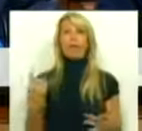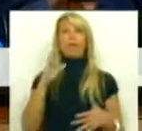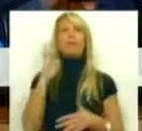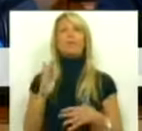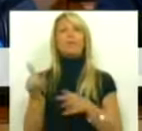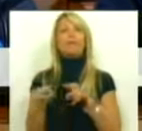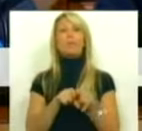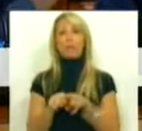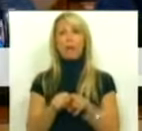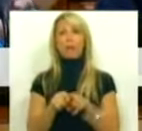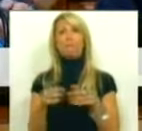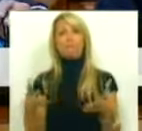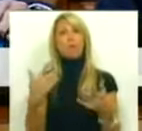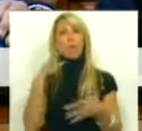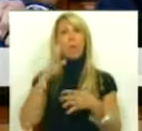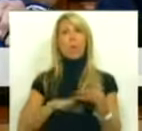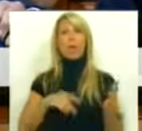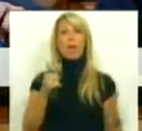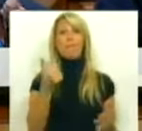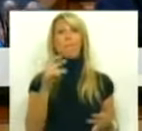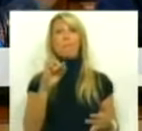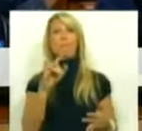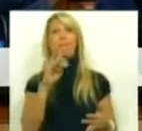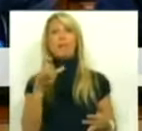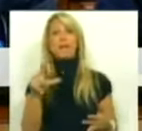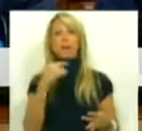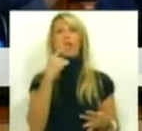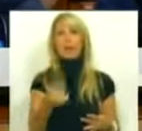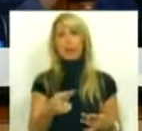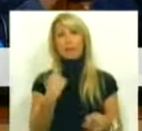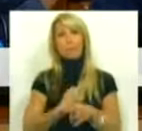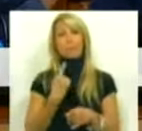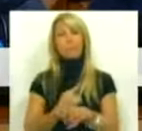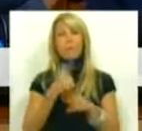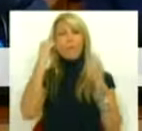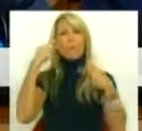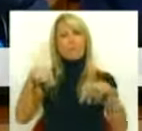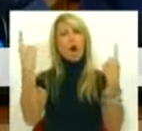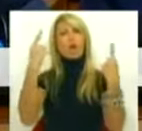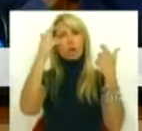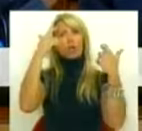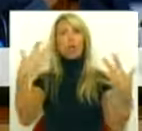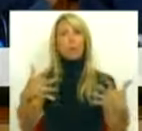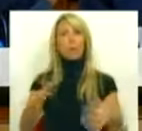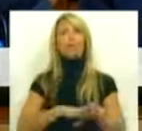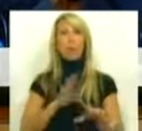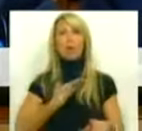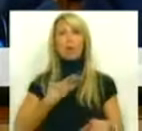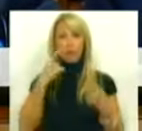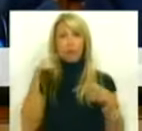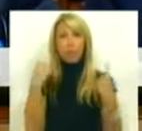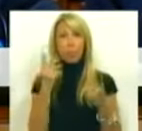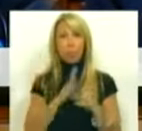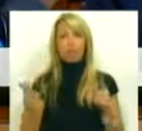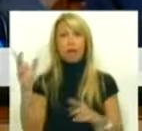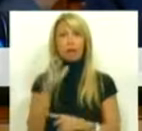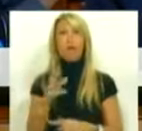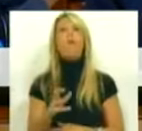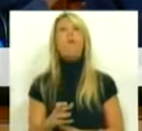a surpresa de que de facto a nossa dívida pública está a crescer. Bom, quer dizer, isto também é um facto